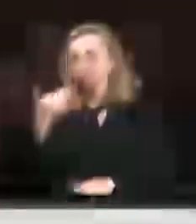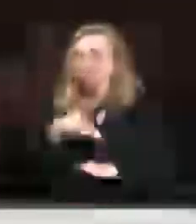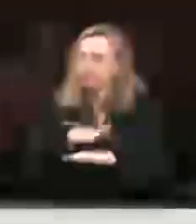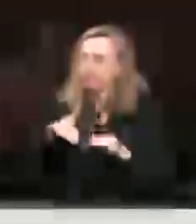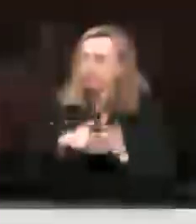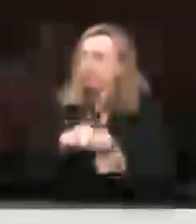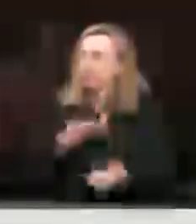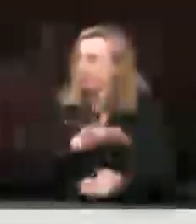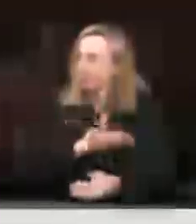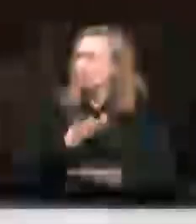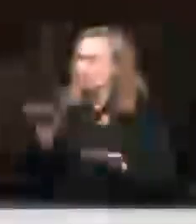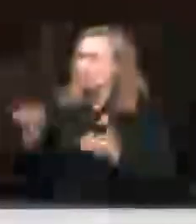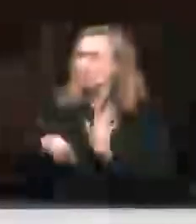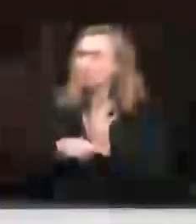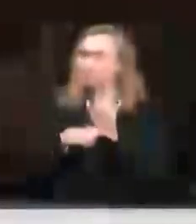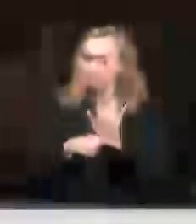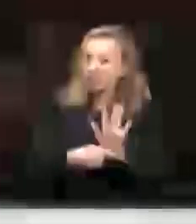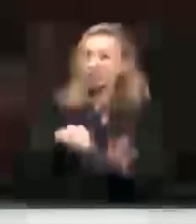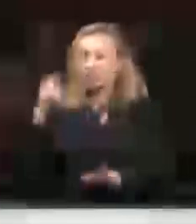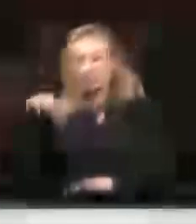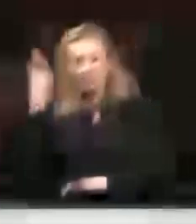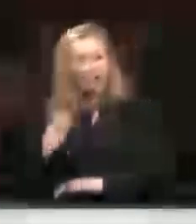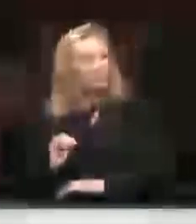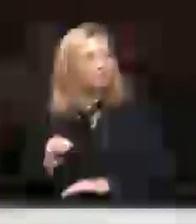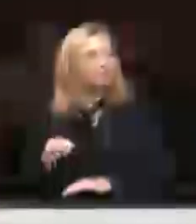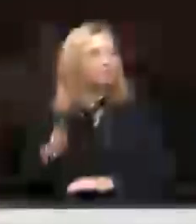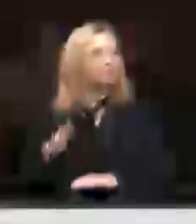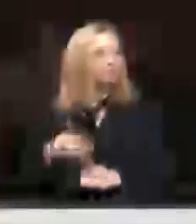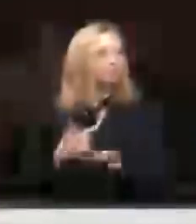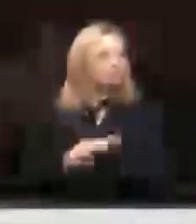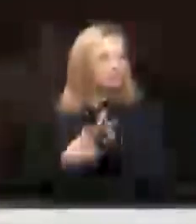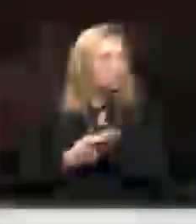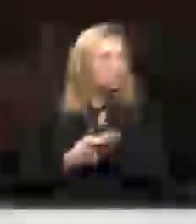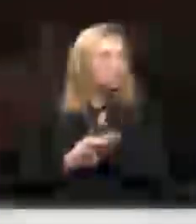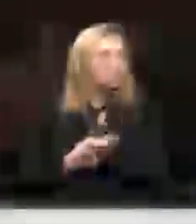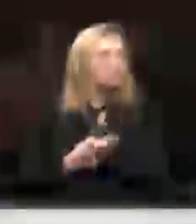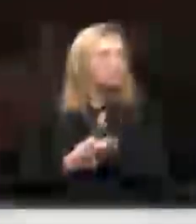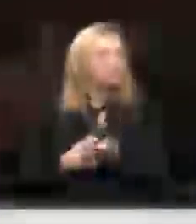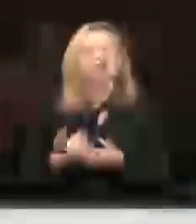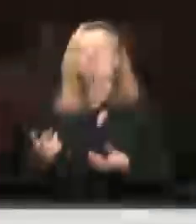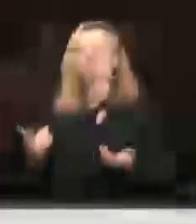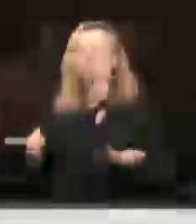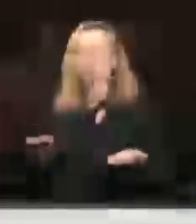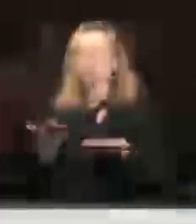parlamentares que ajudaram o Eduardo, que nos ajudaram, e que os eleitos tenham